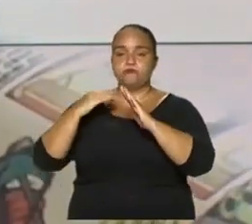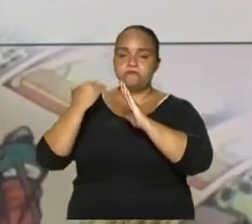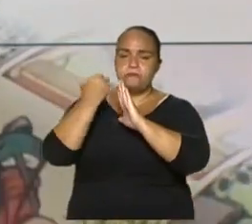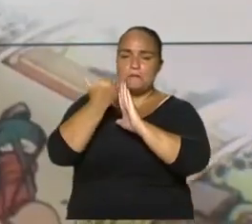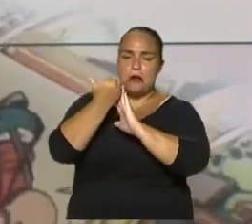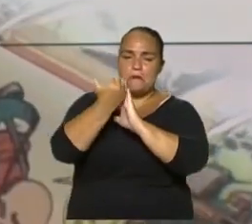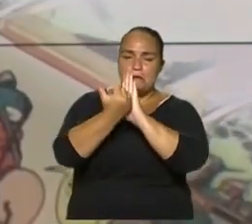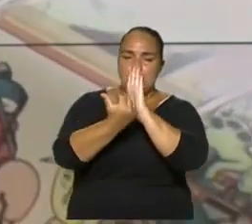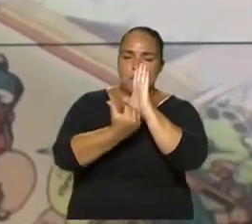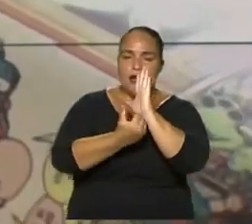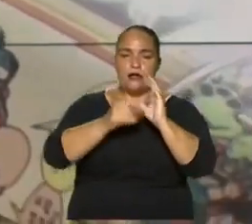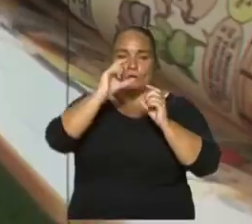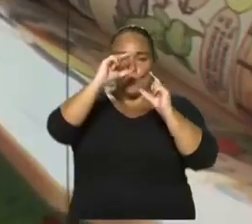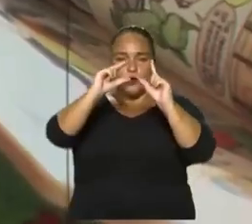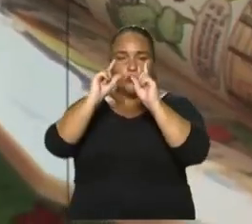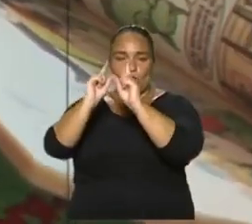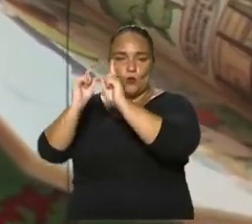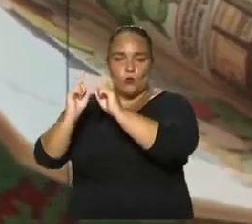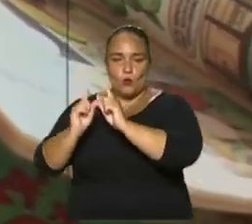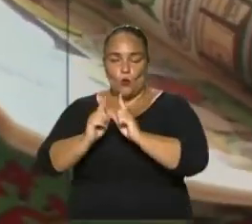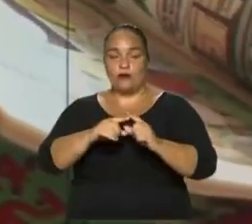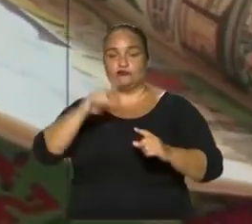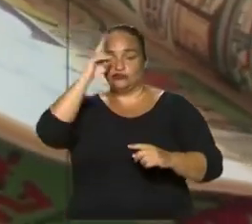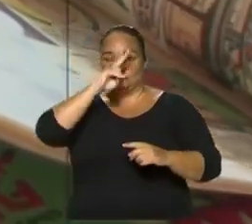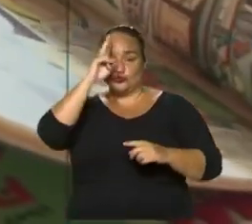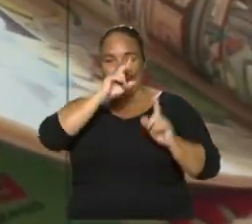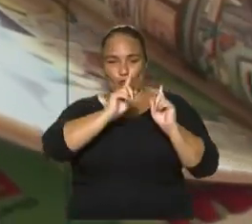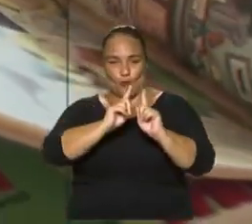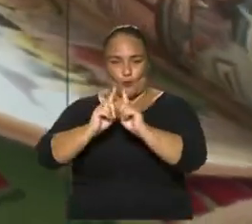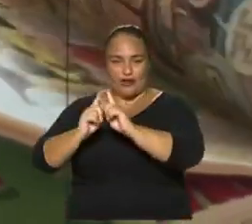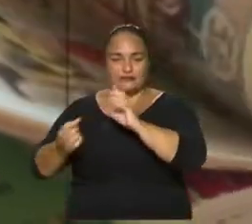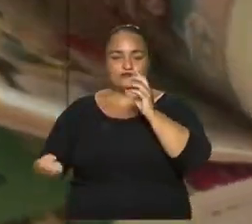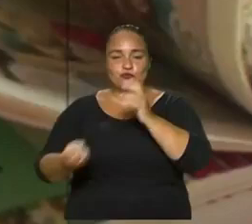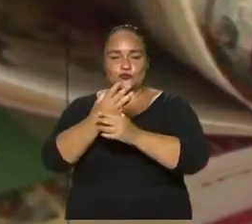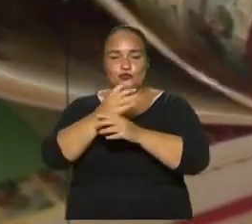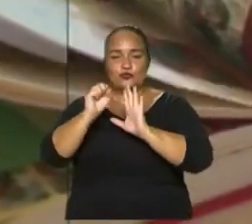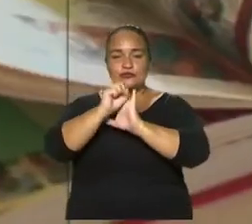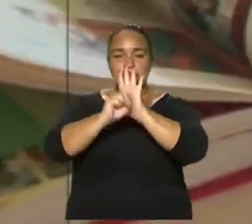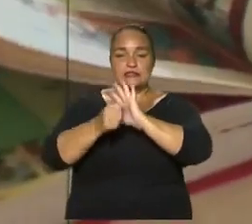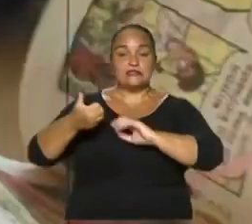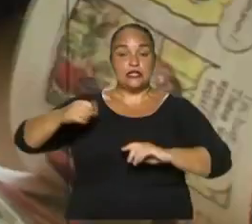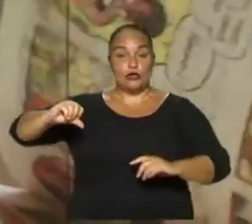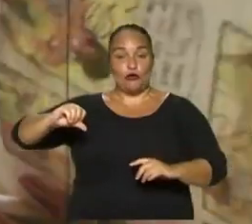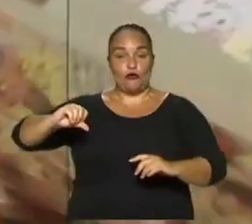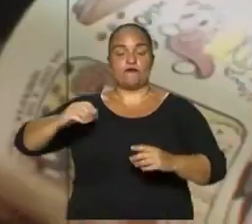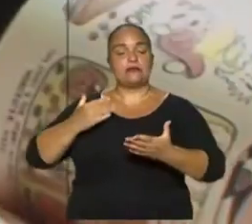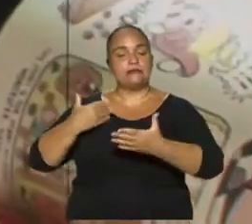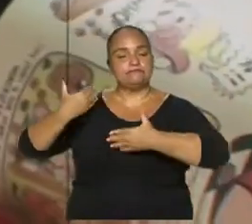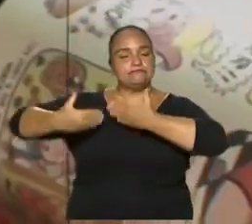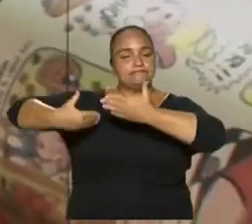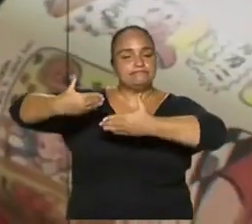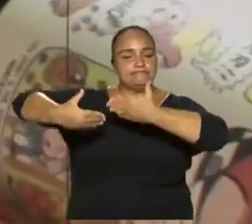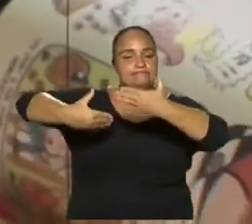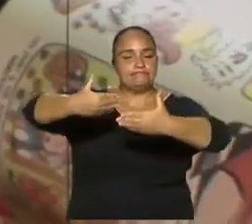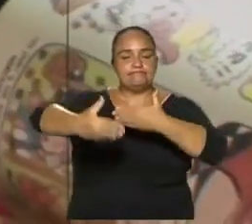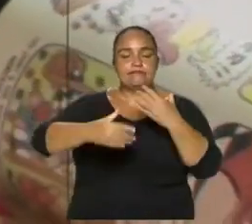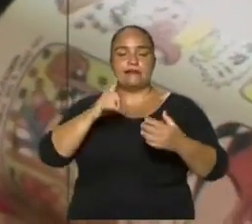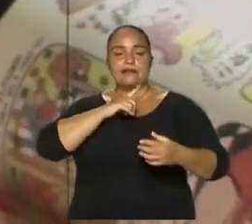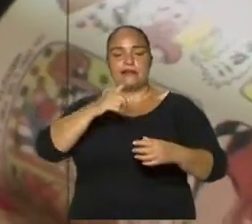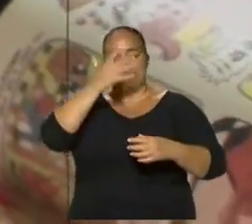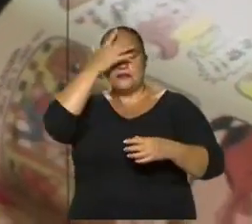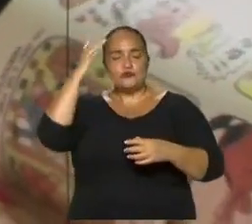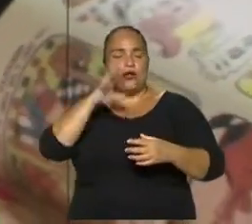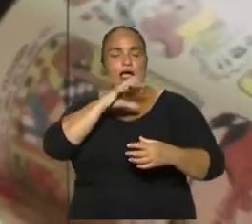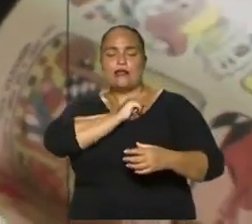sequenciada, em quadros. As histórias em quadrinhos surgiram no século XIX e, desde então, conquistou uma legião